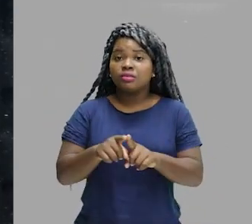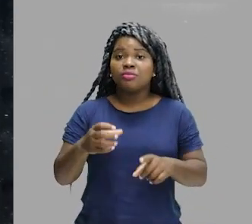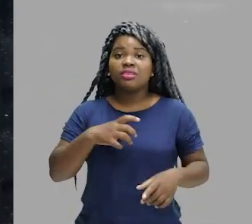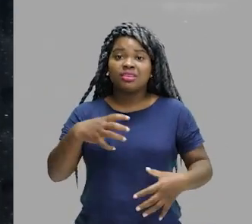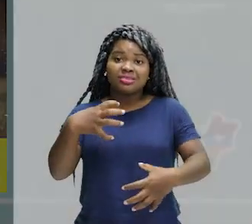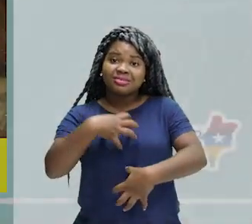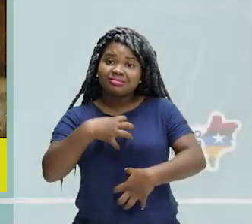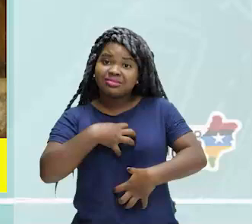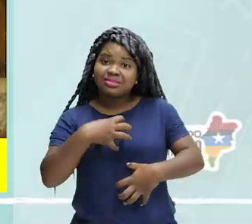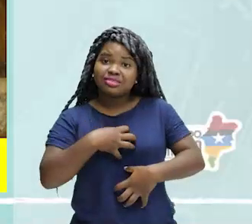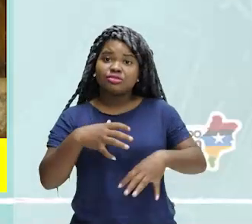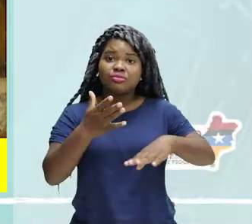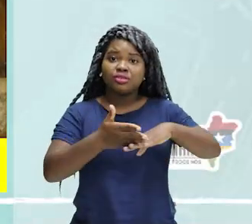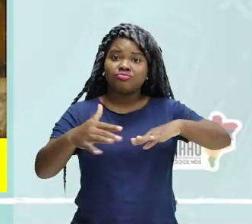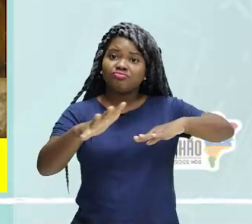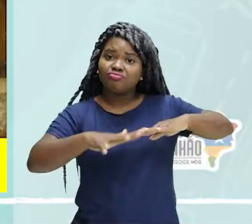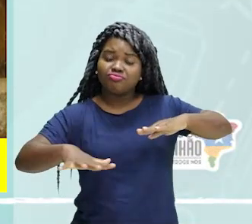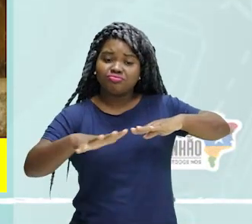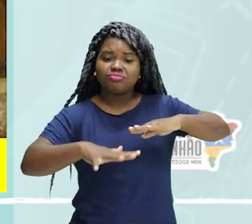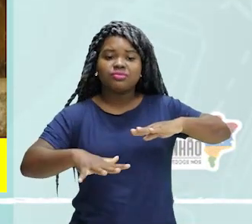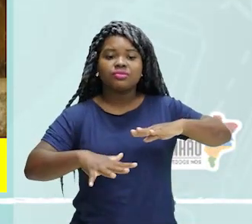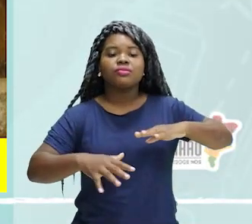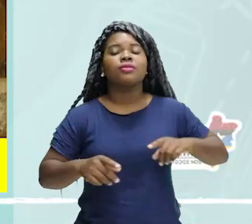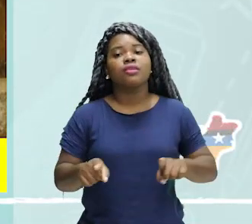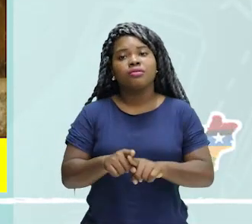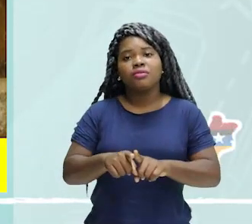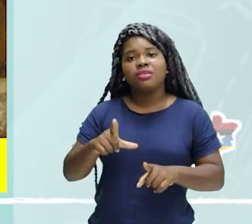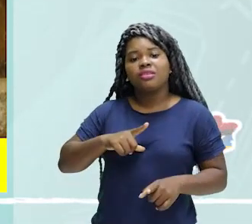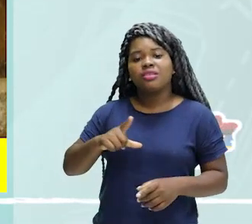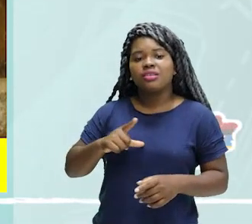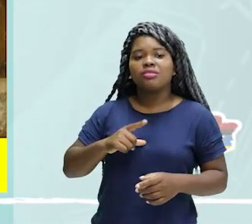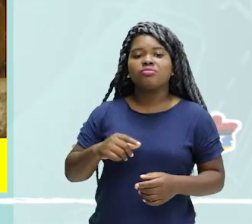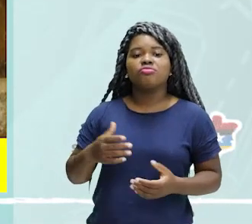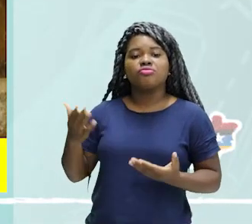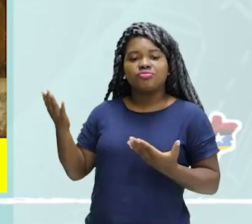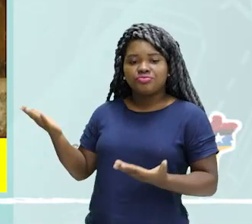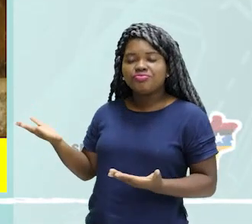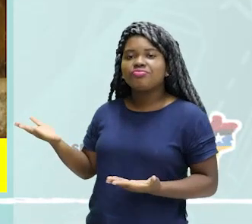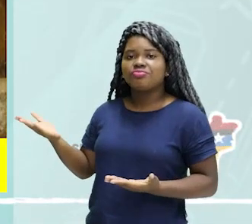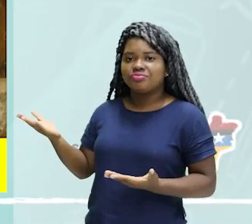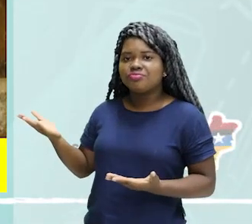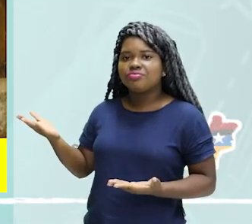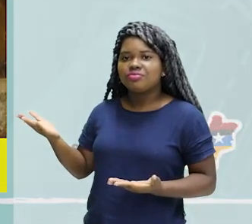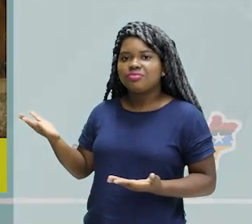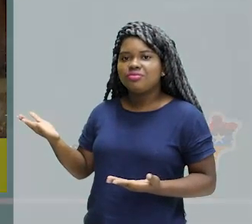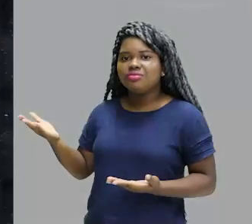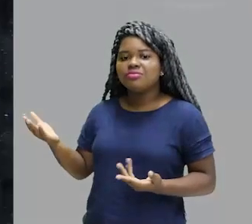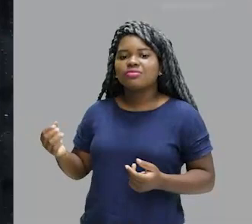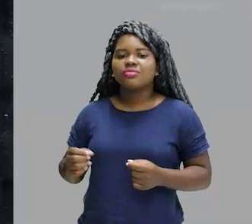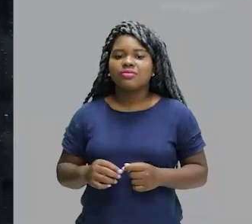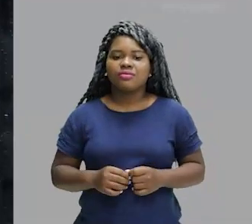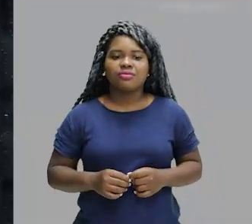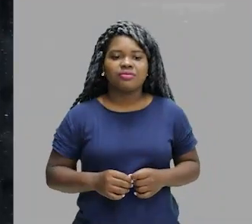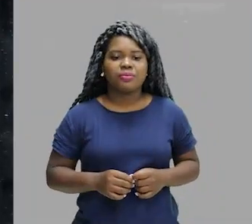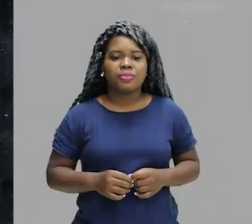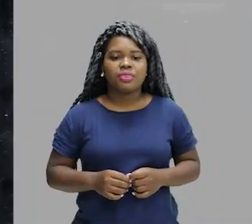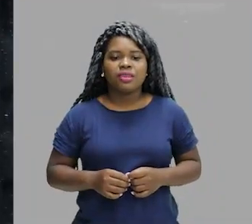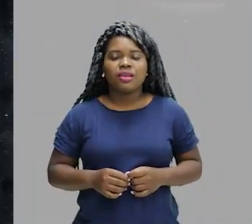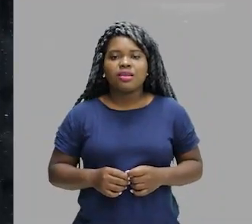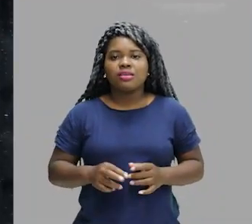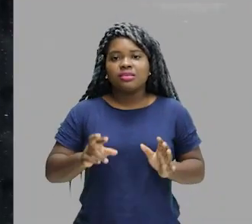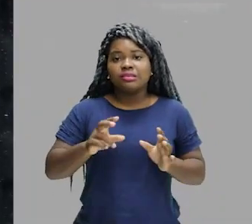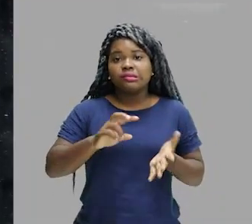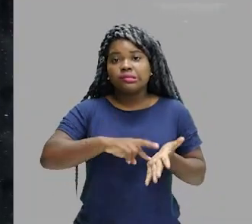contemporâneos daquele período. Já na obra da mulher peneirando o trigo, ele vai em busca desse trabalhador